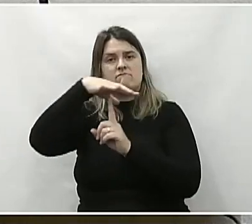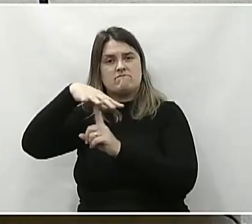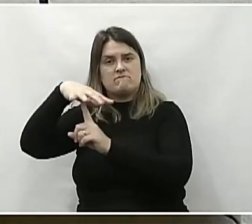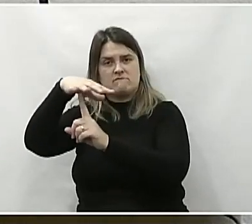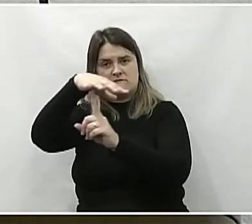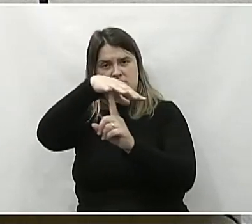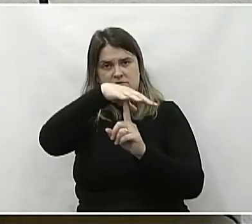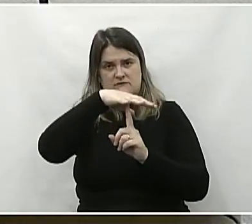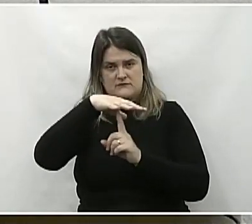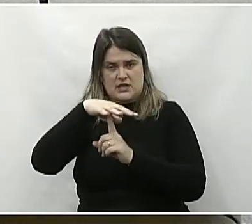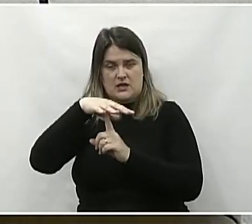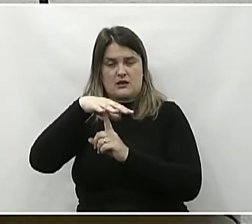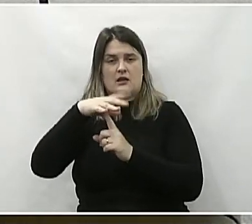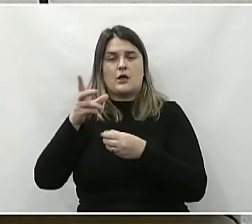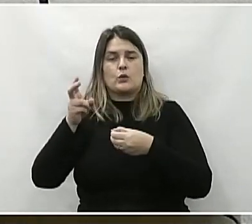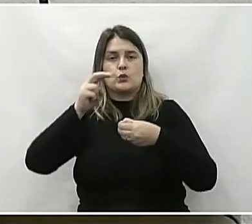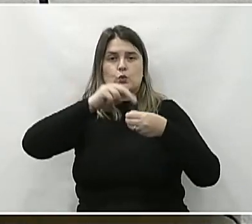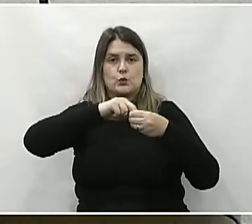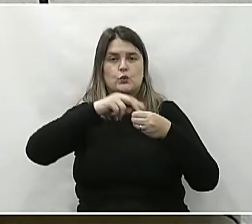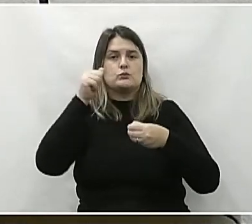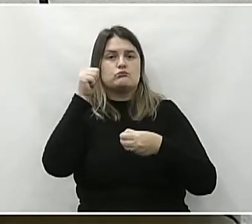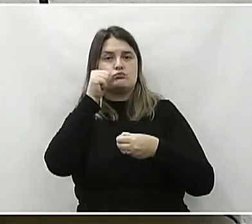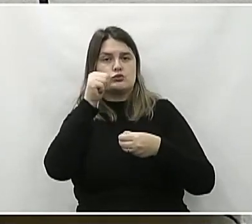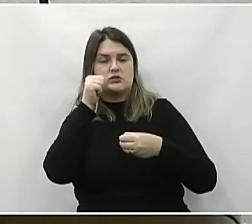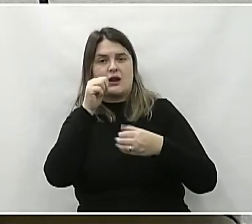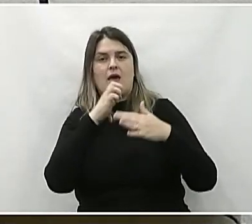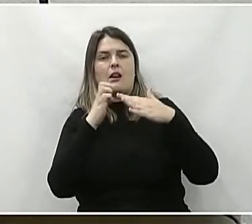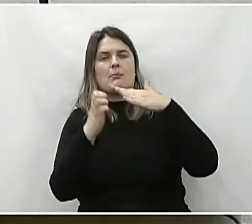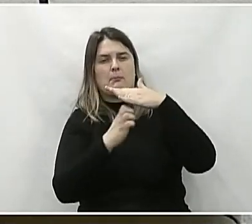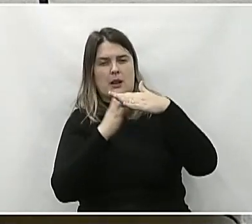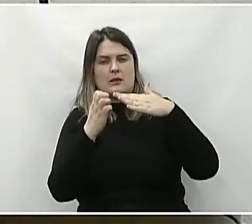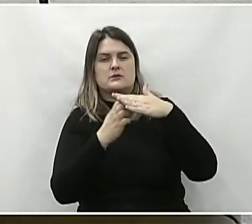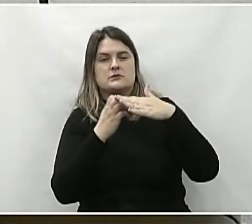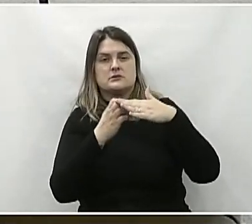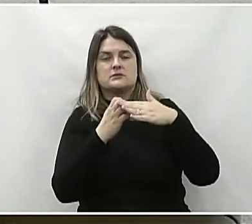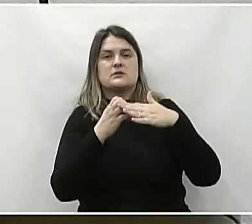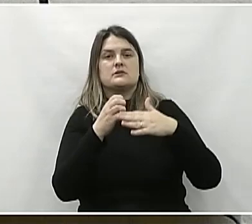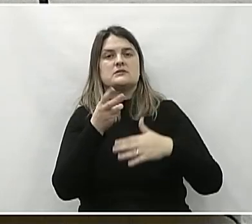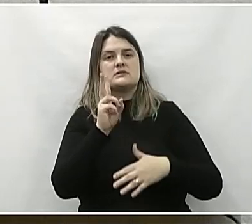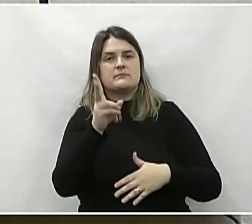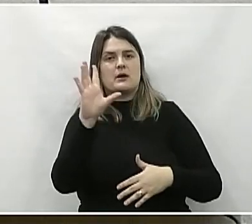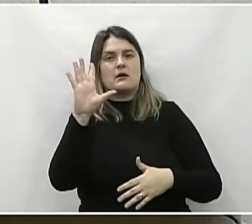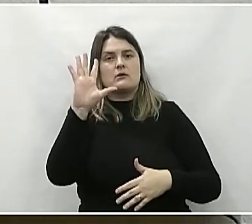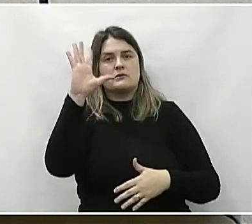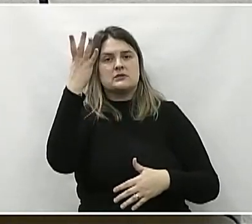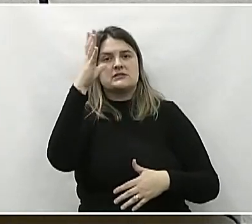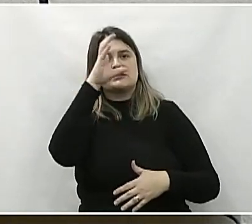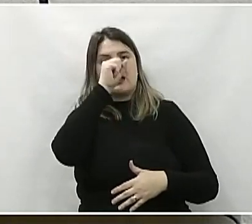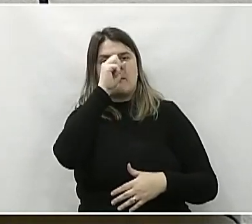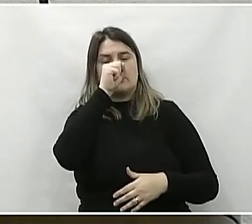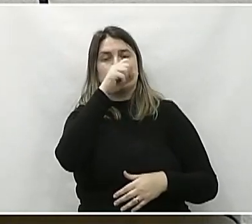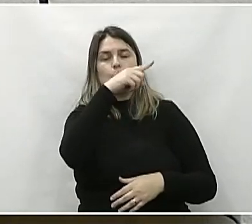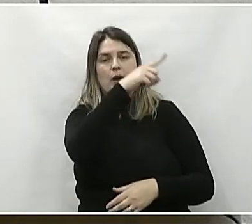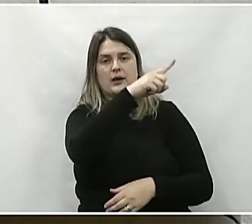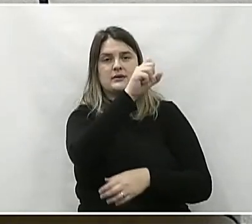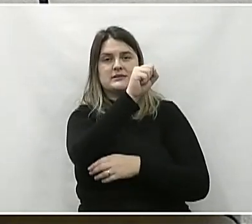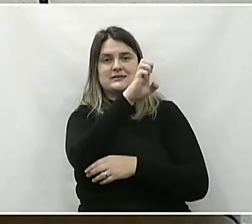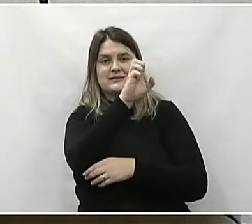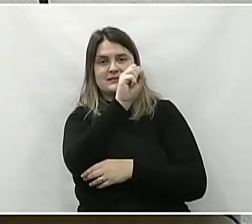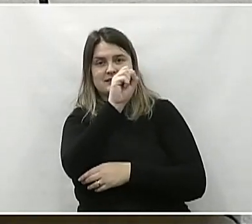e Exposições do núcleo da mulher empreendedora que aconteceu todo sábado no Sesi Senai